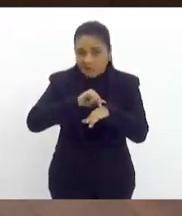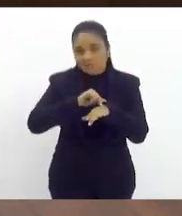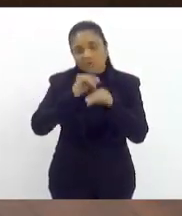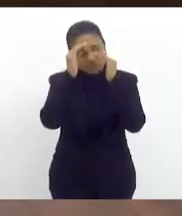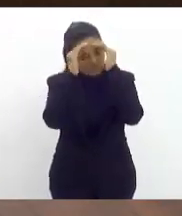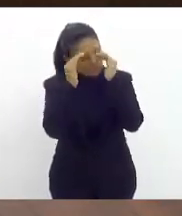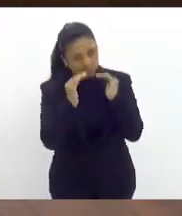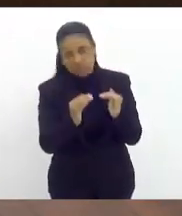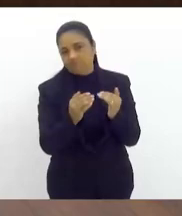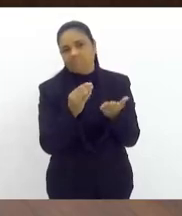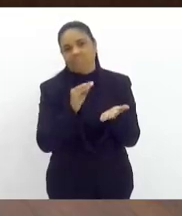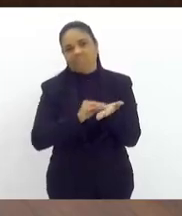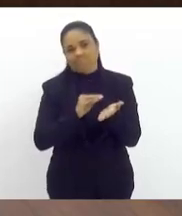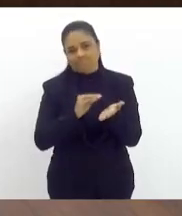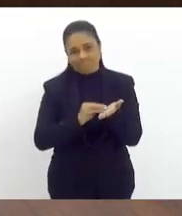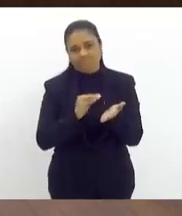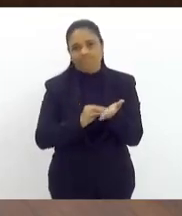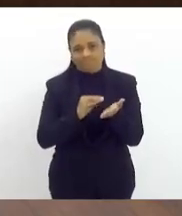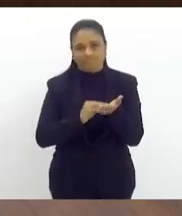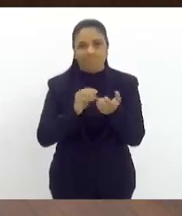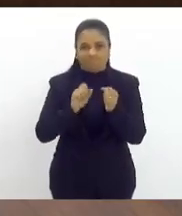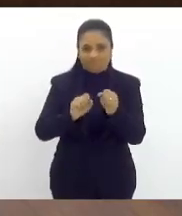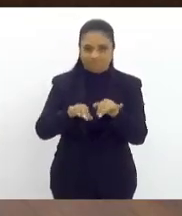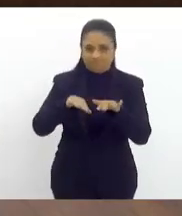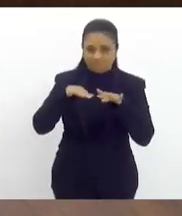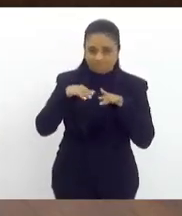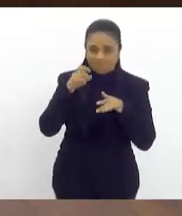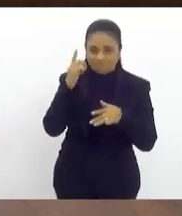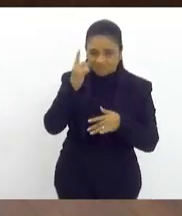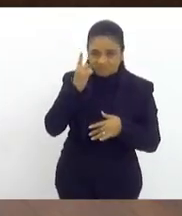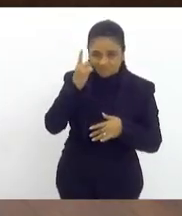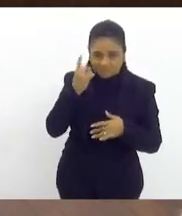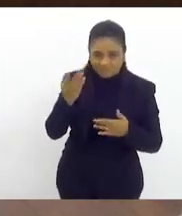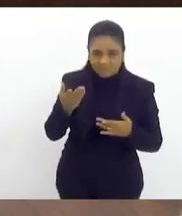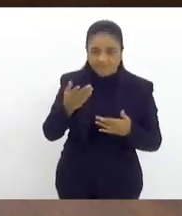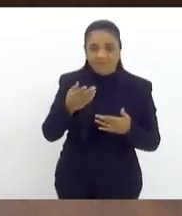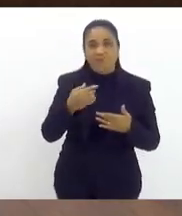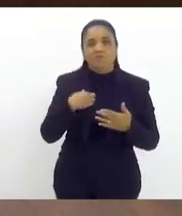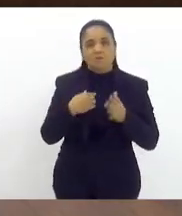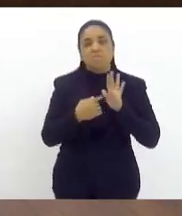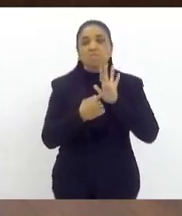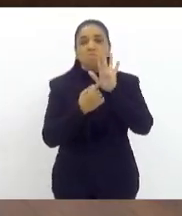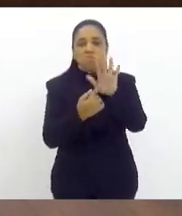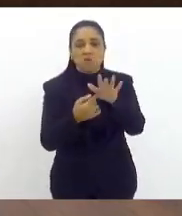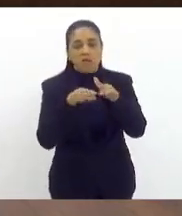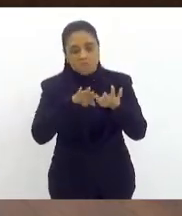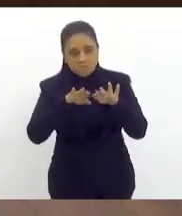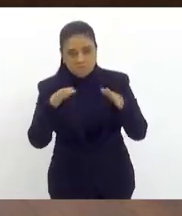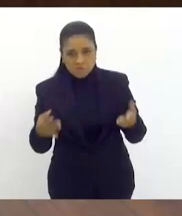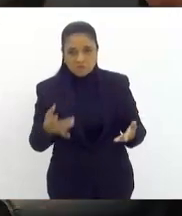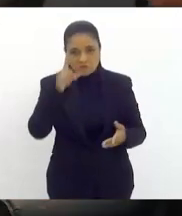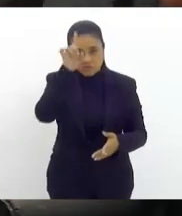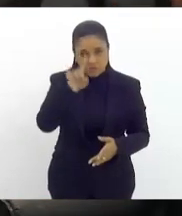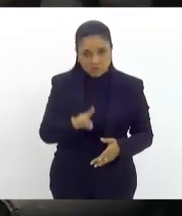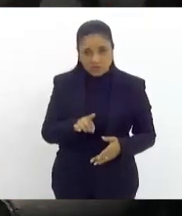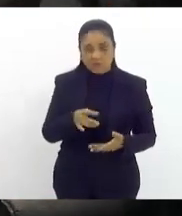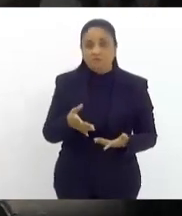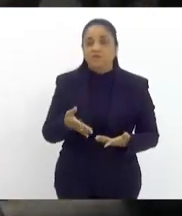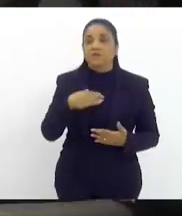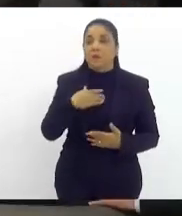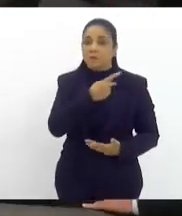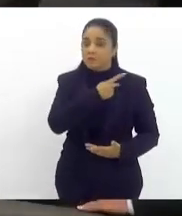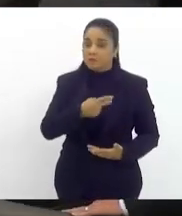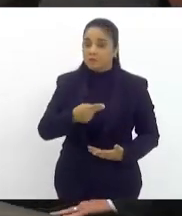qualquer parlamentar. E tem a minha solidariedade. Vou colocar, apresentar essa questão na mesa diretora. Presidente Brazão,